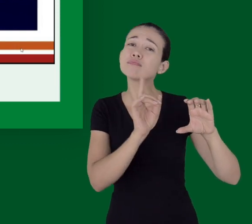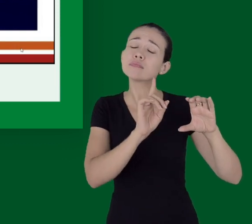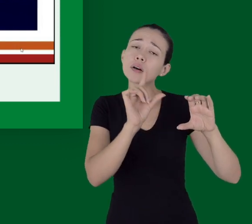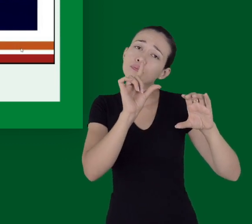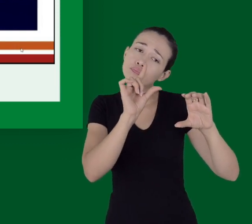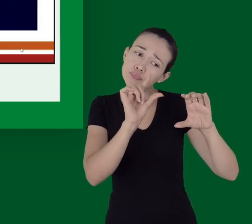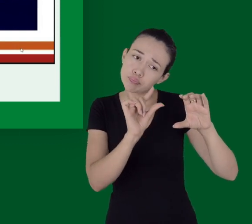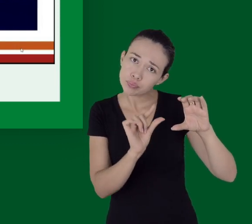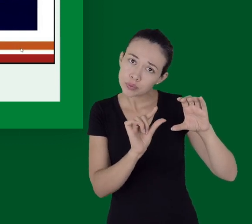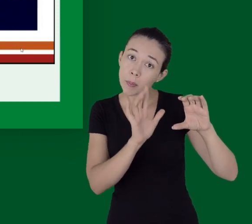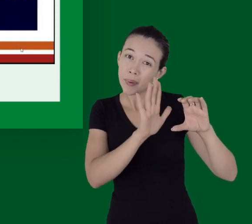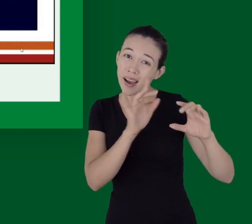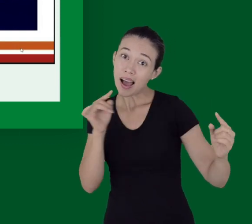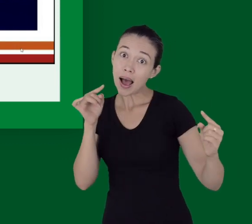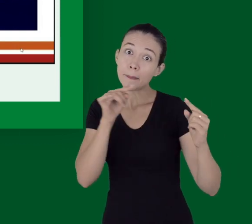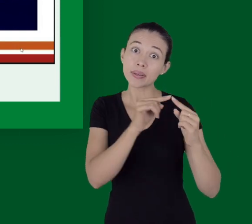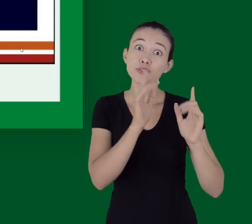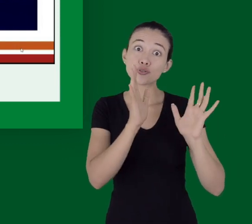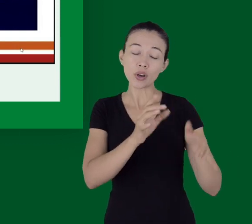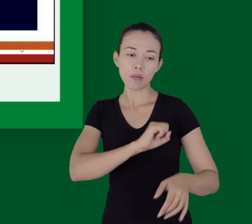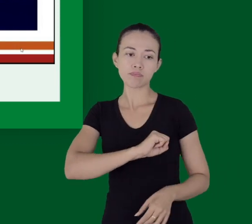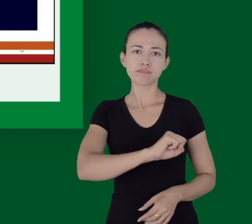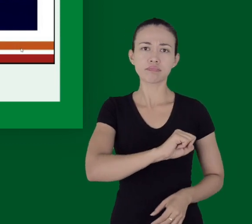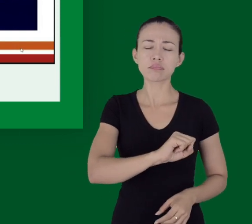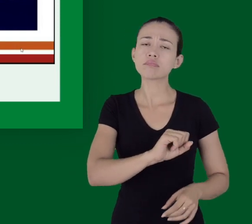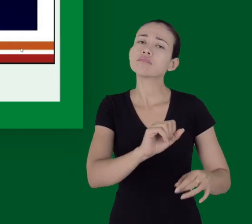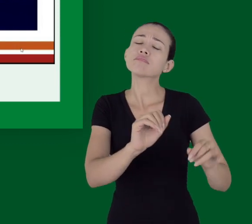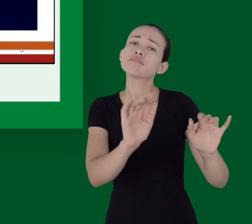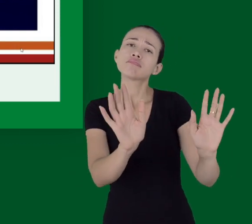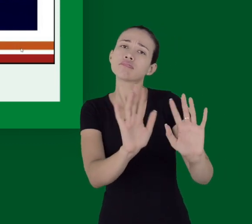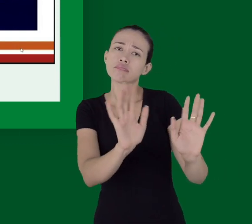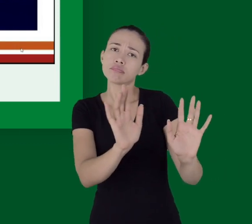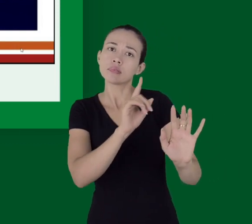é isso que vai gerar o infarto, não é a presença de